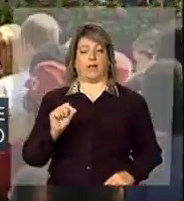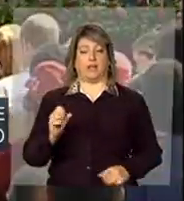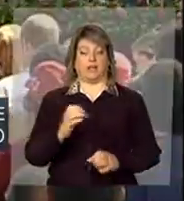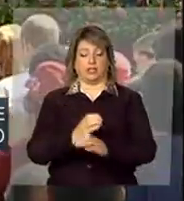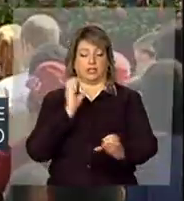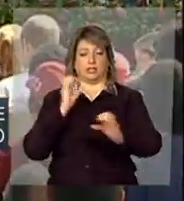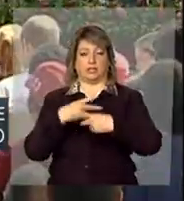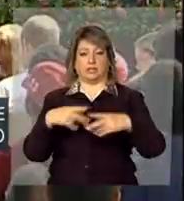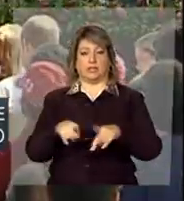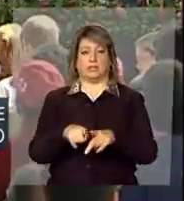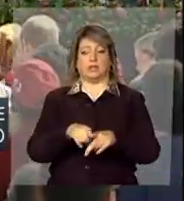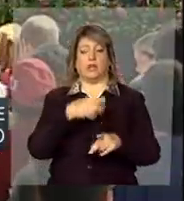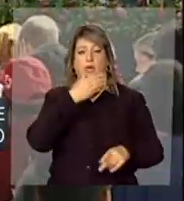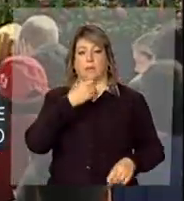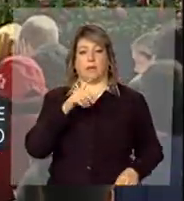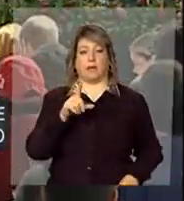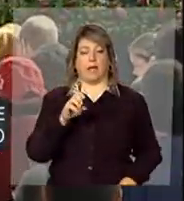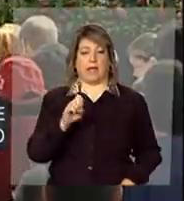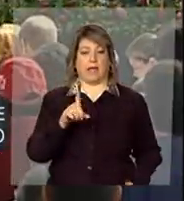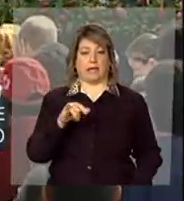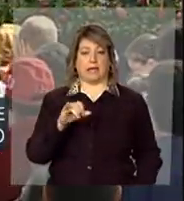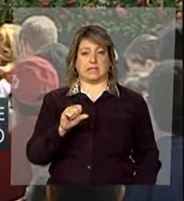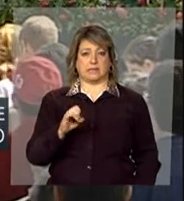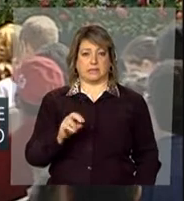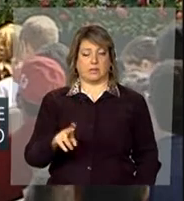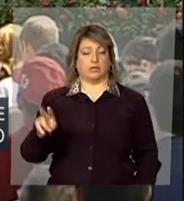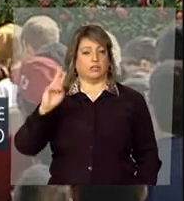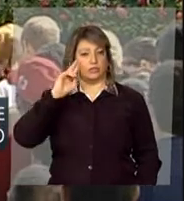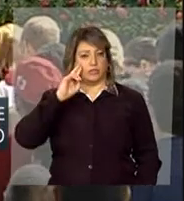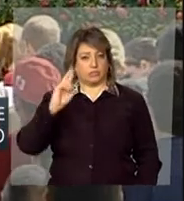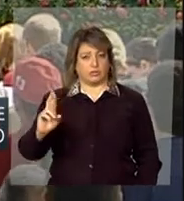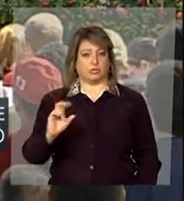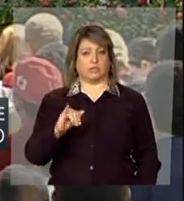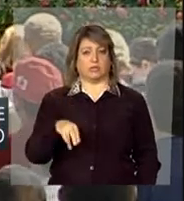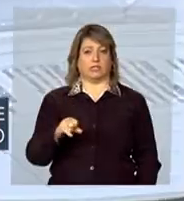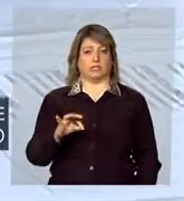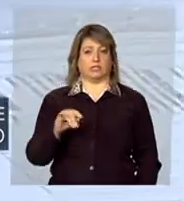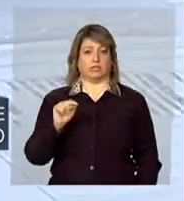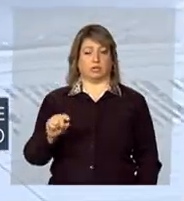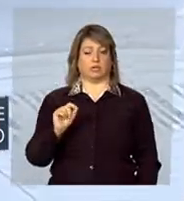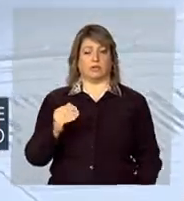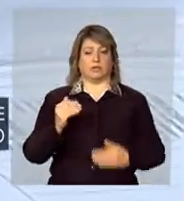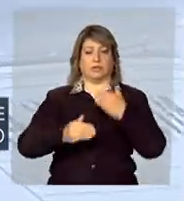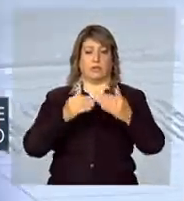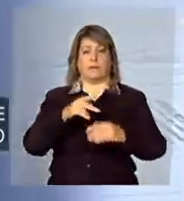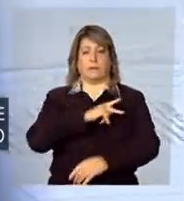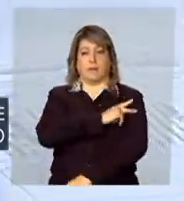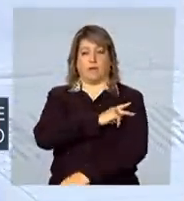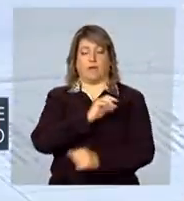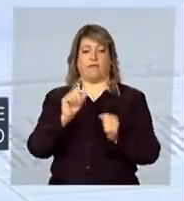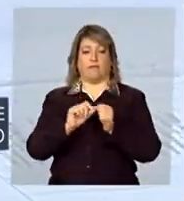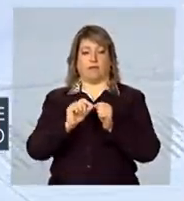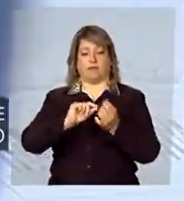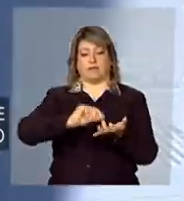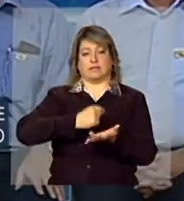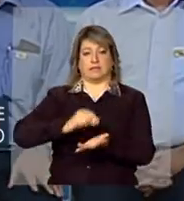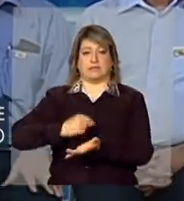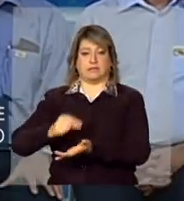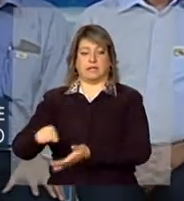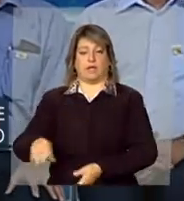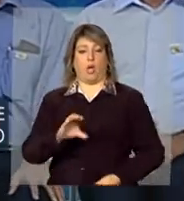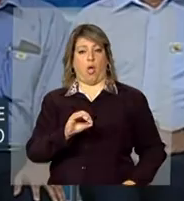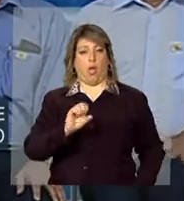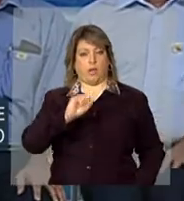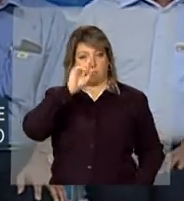senhor Eliseu Moraes de Aguiar, diretor-geral do Instituto de Desenvolvimento do Piauí, a procederem à assinatura da ordem